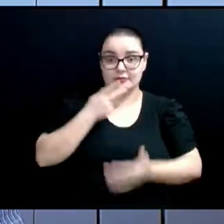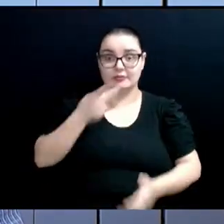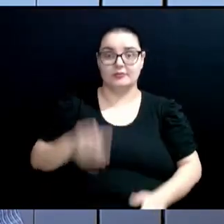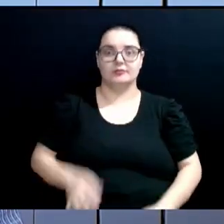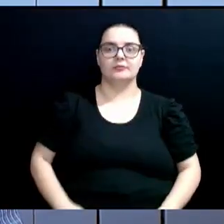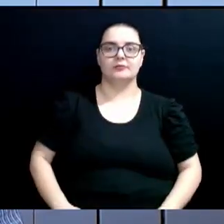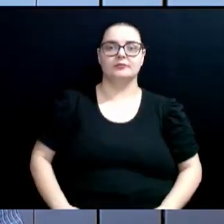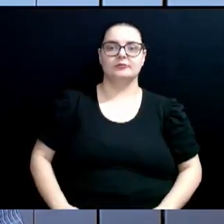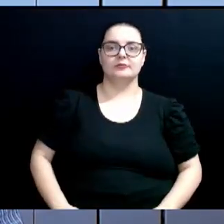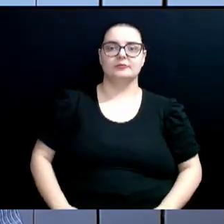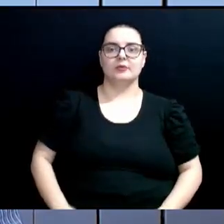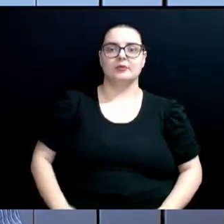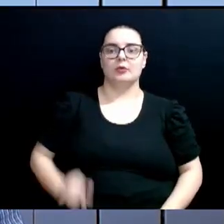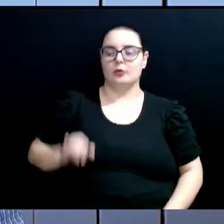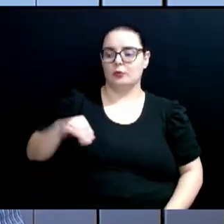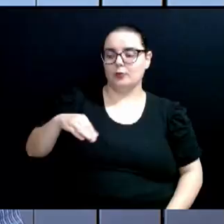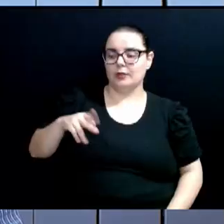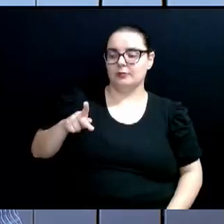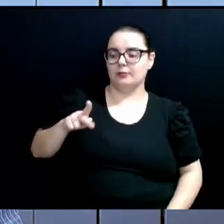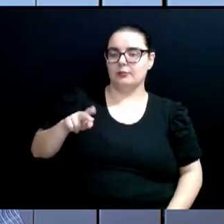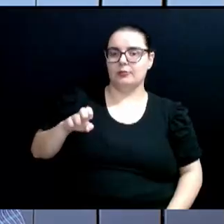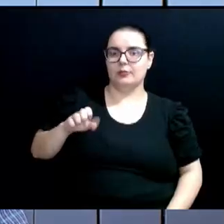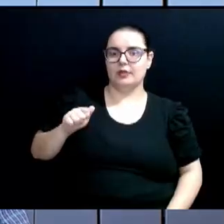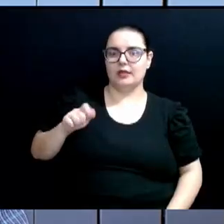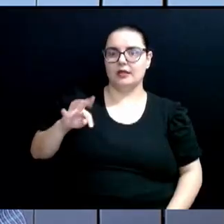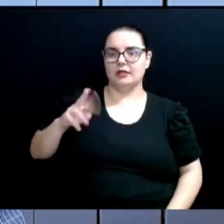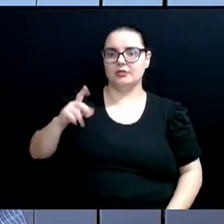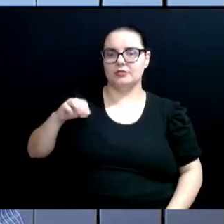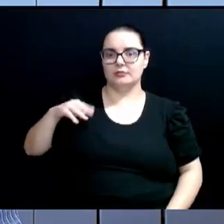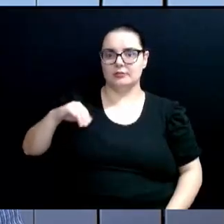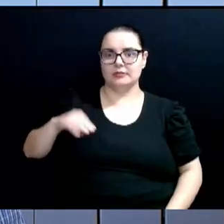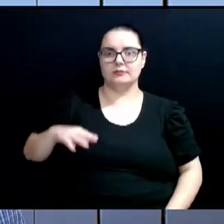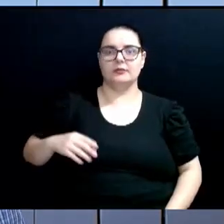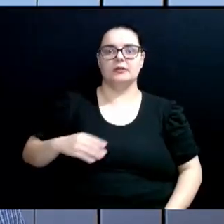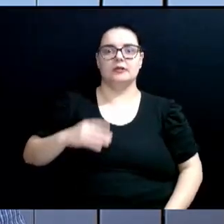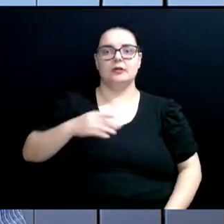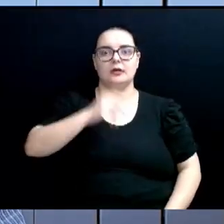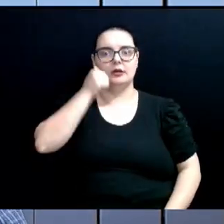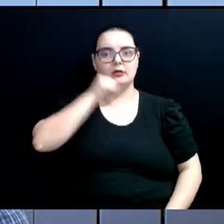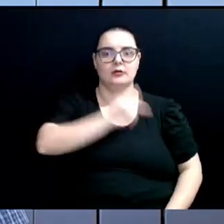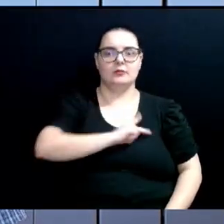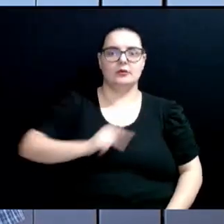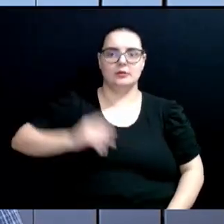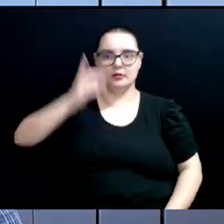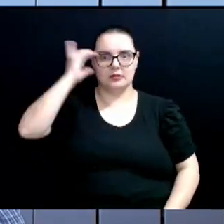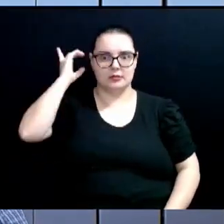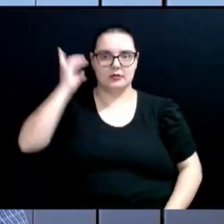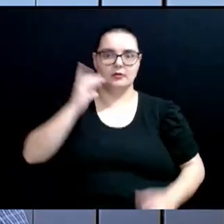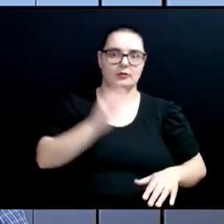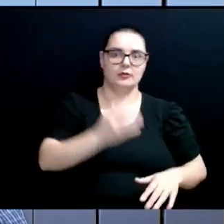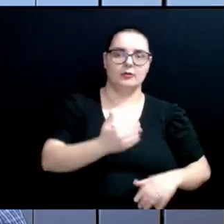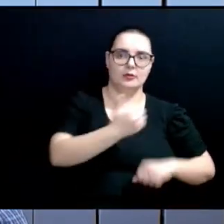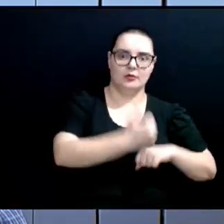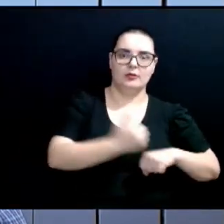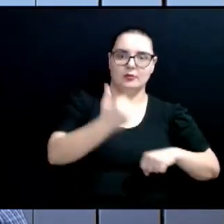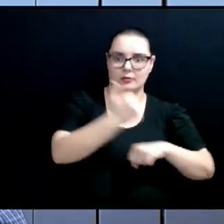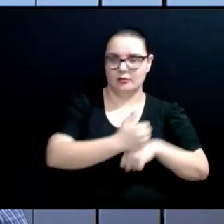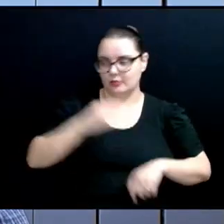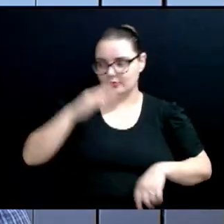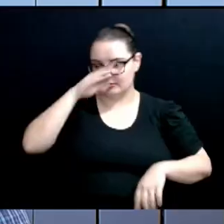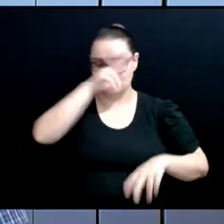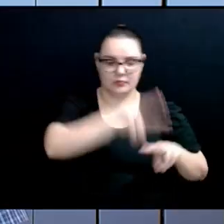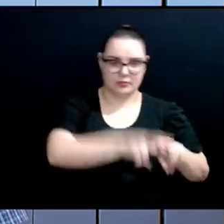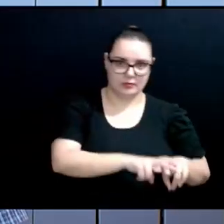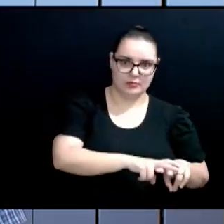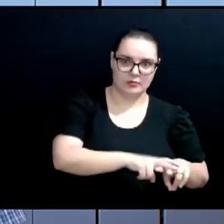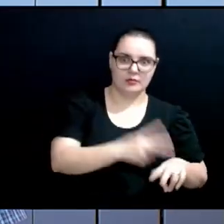impeachment com relação à presidenta Dilma, o golpe agora, pelo qual Bolsonaro foi condenado a 27 anos de